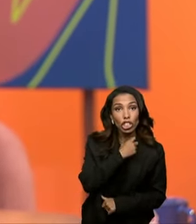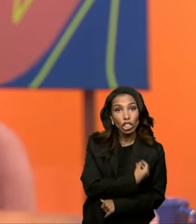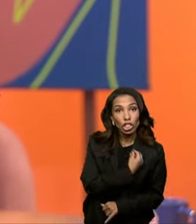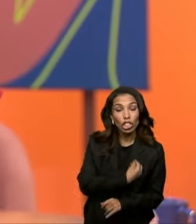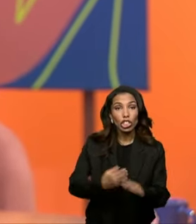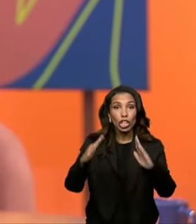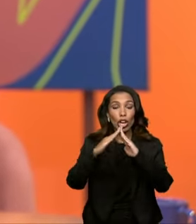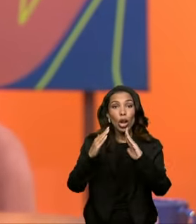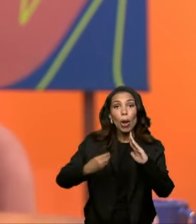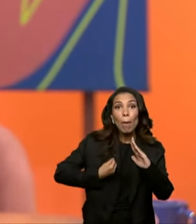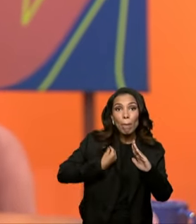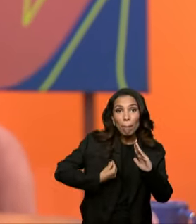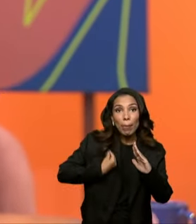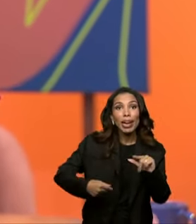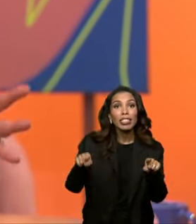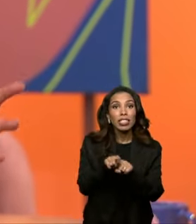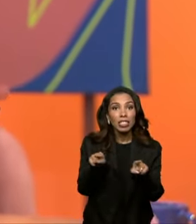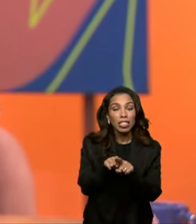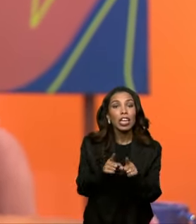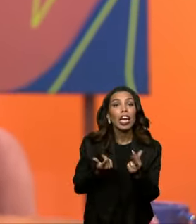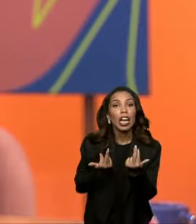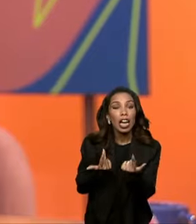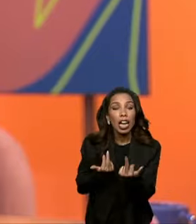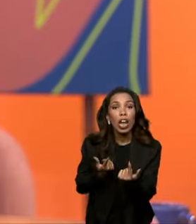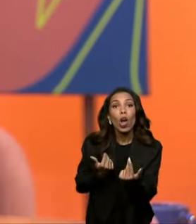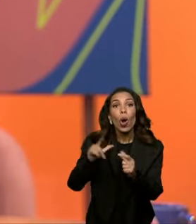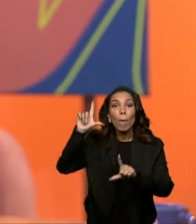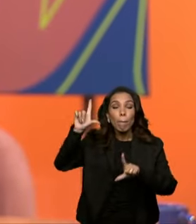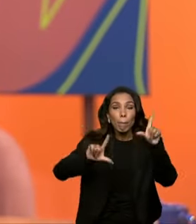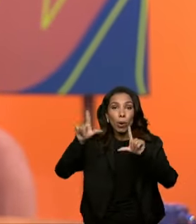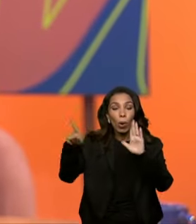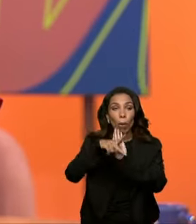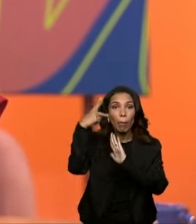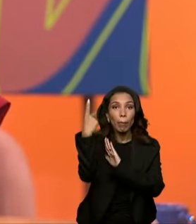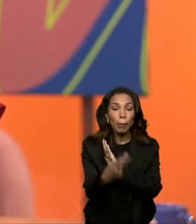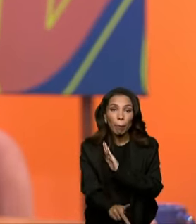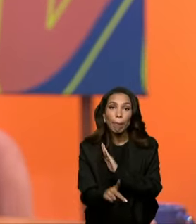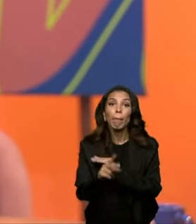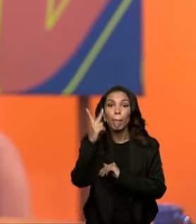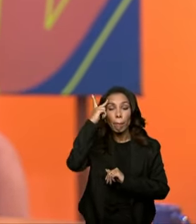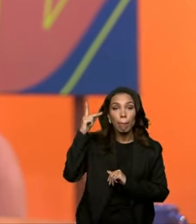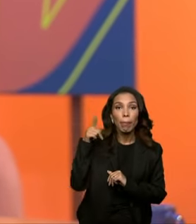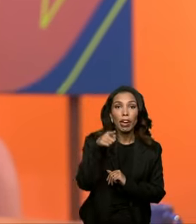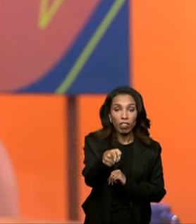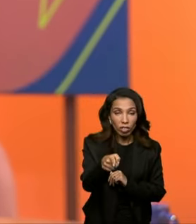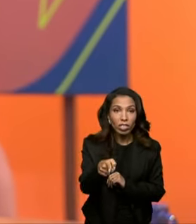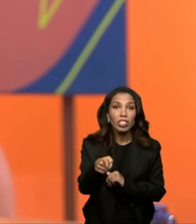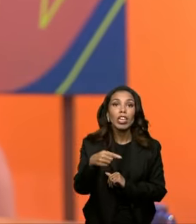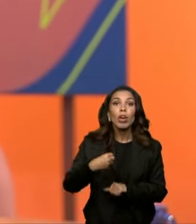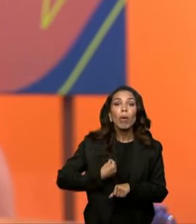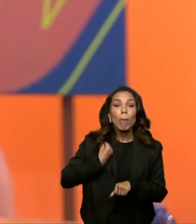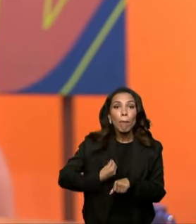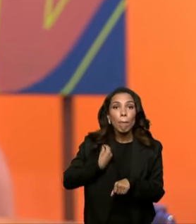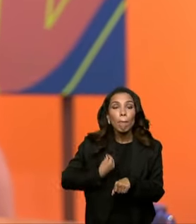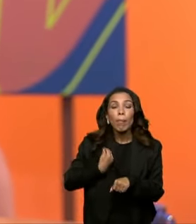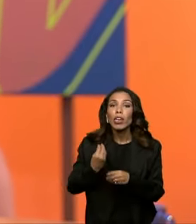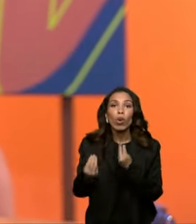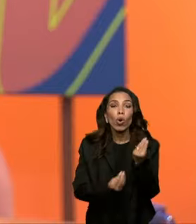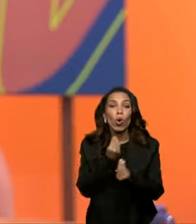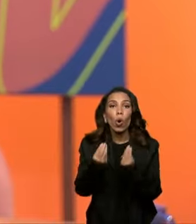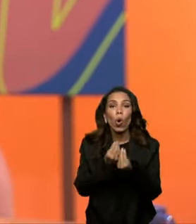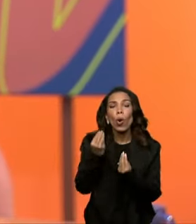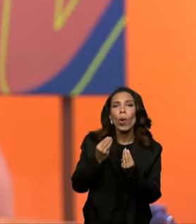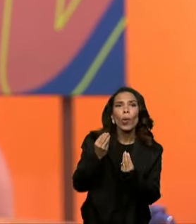casa participa também, tá? Por favor, o programa é seu, é para você. E você participa, gente, mandando perguntas,